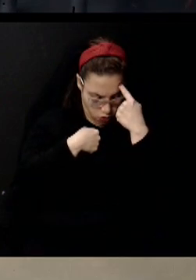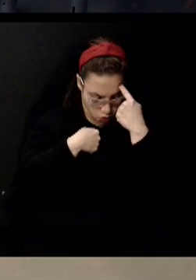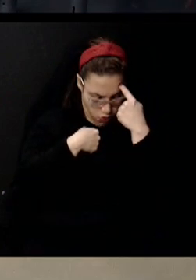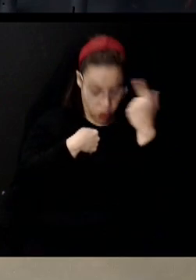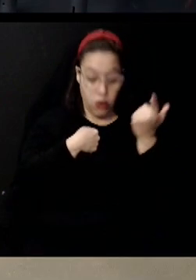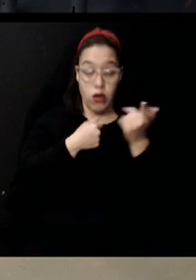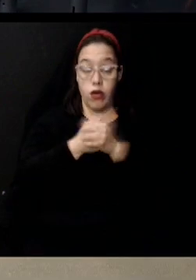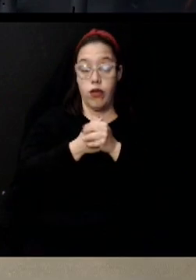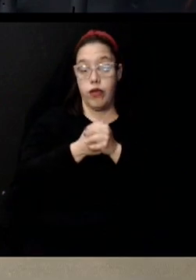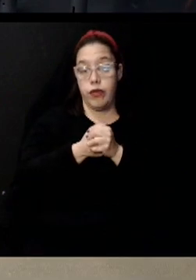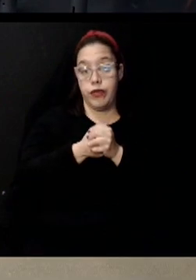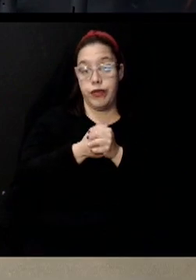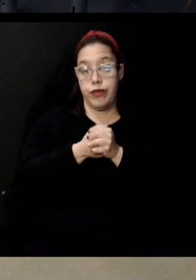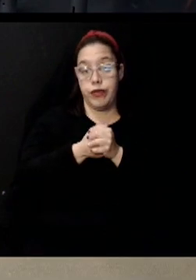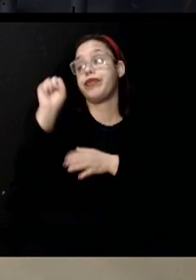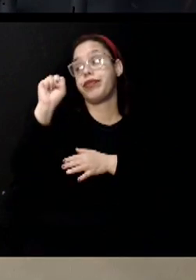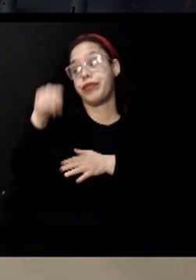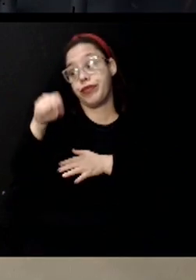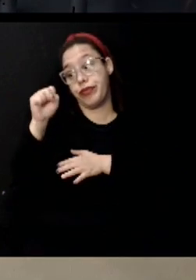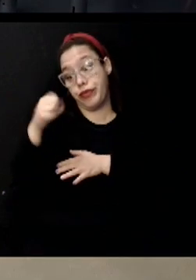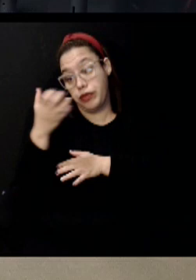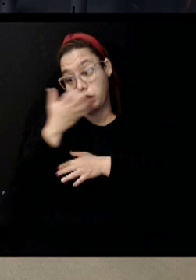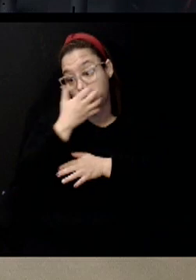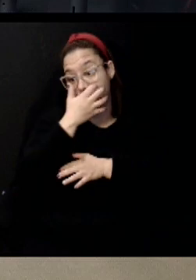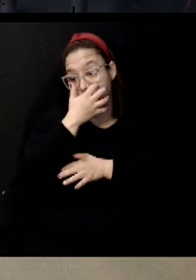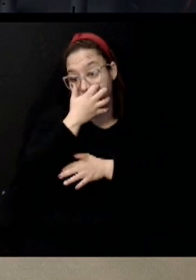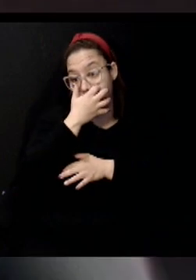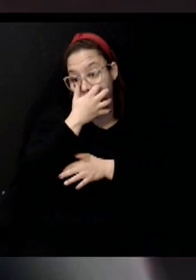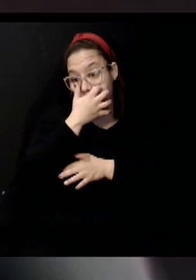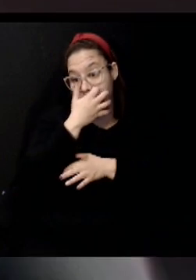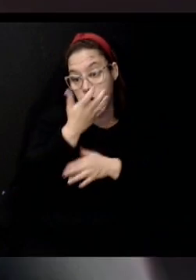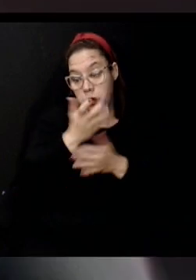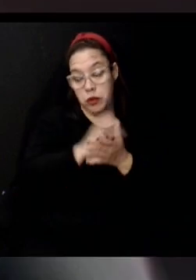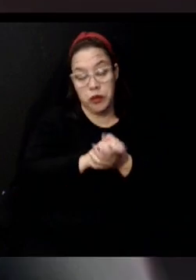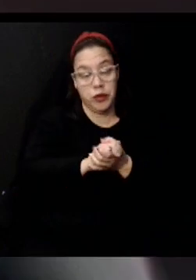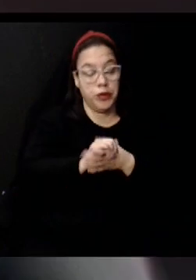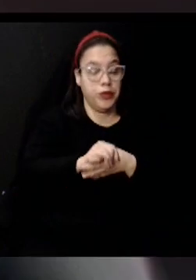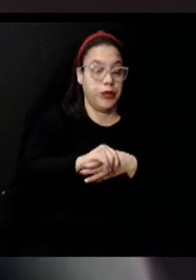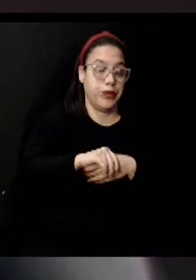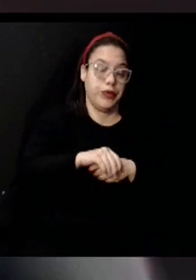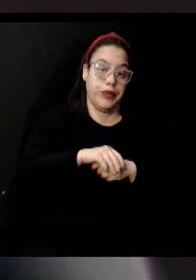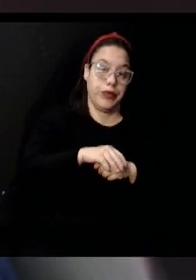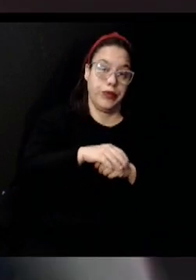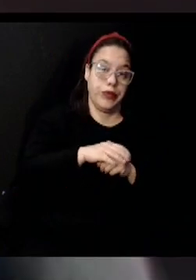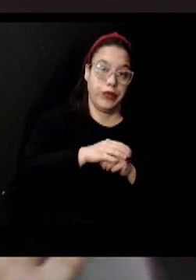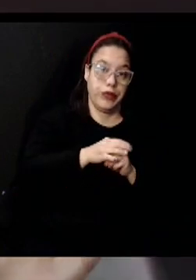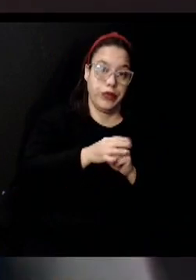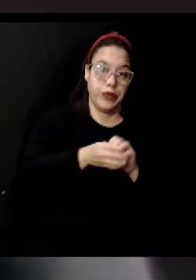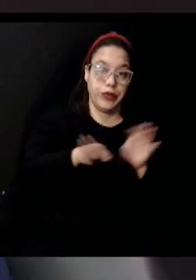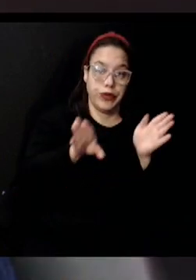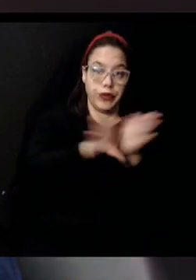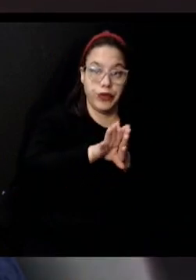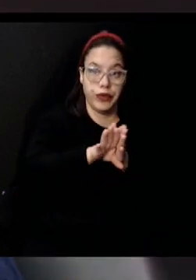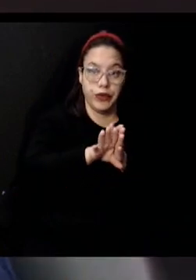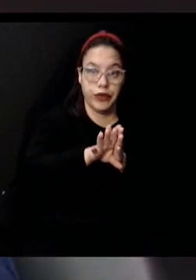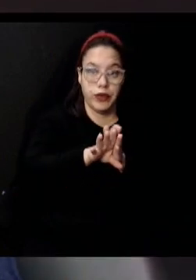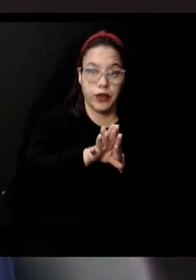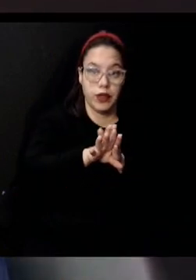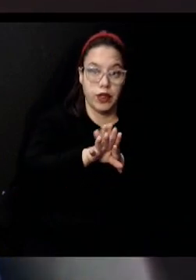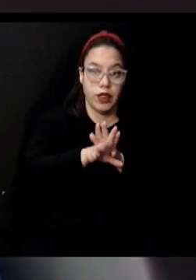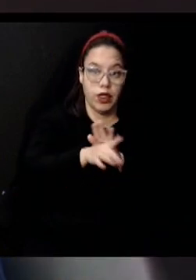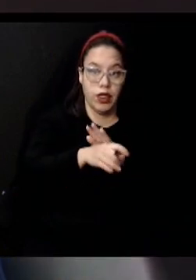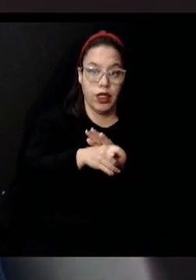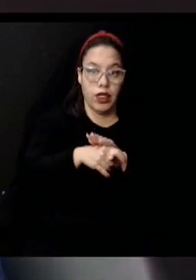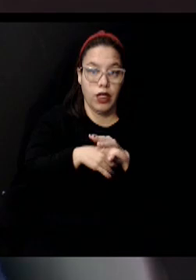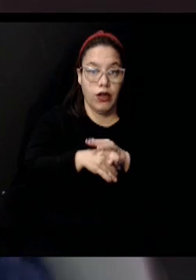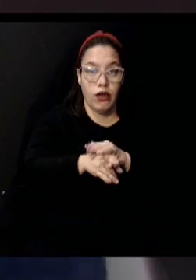morada. Exatamente, é Uau! igual aquela É. visita chata, que não tão longe para poder chegar de mala e não tão perto para chegar de chinelo,